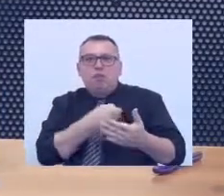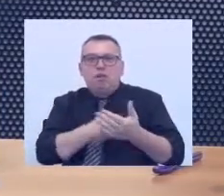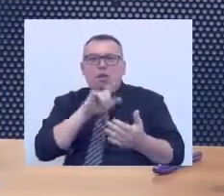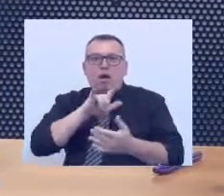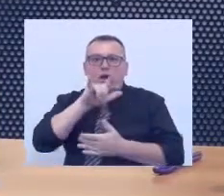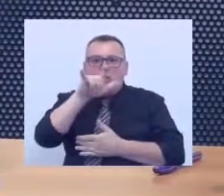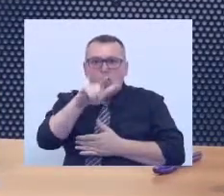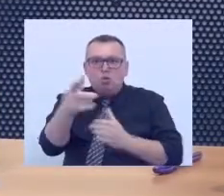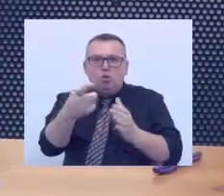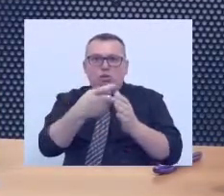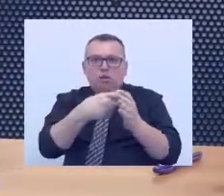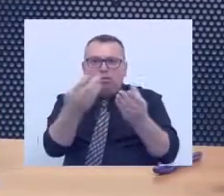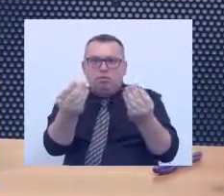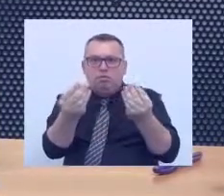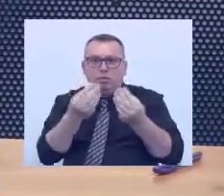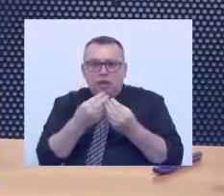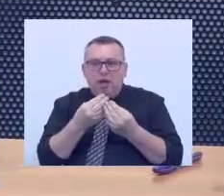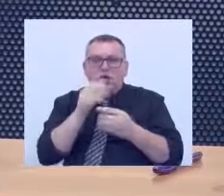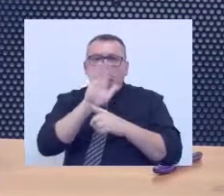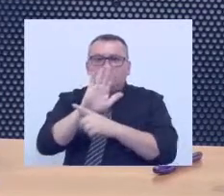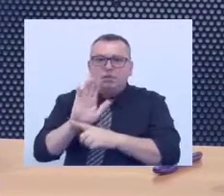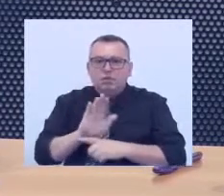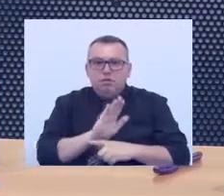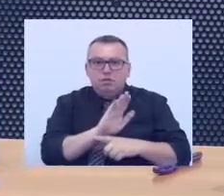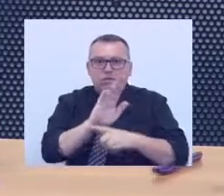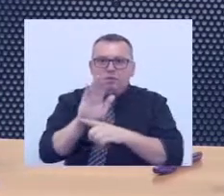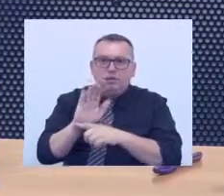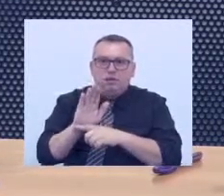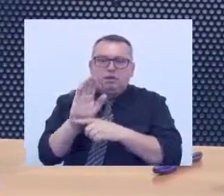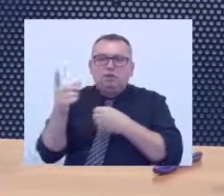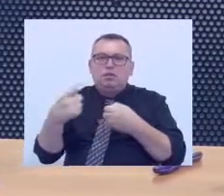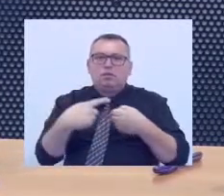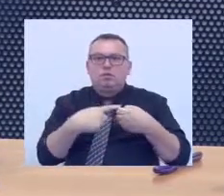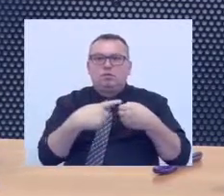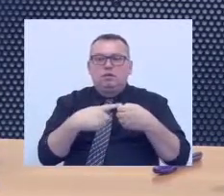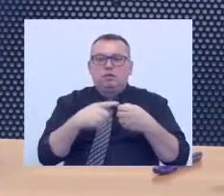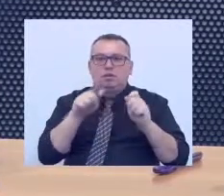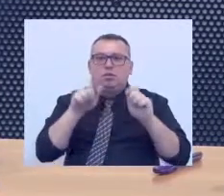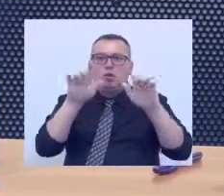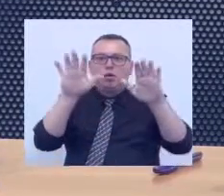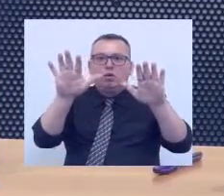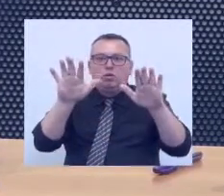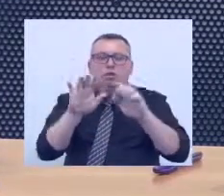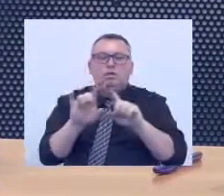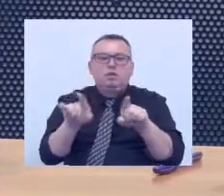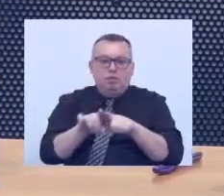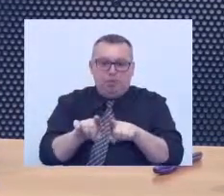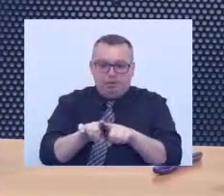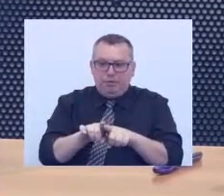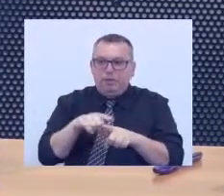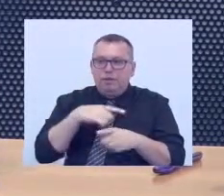ele deve realmente trazer de benefícios para a cidade. Temos